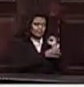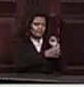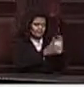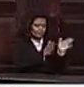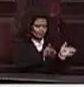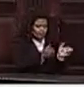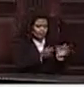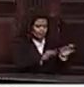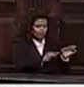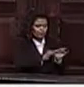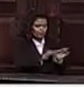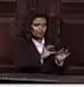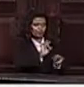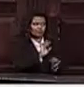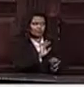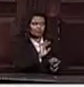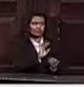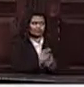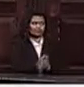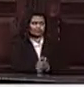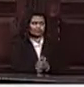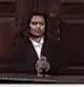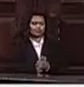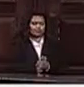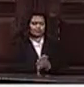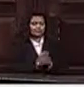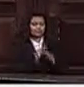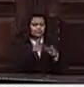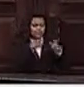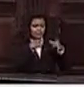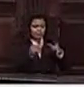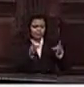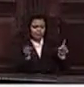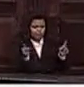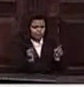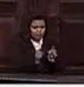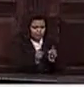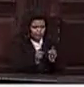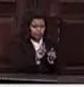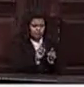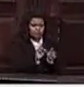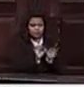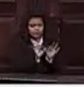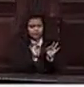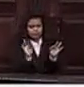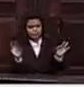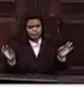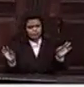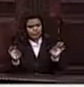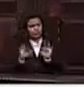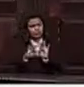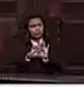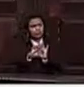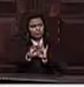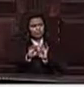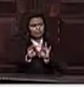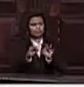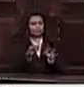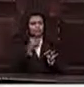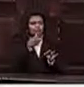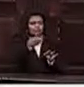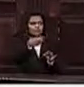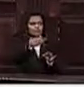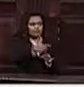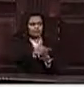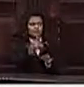comporta 23 quilômetros. Ou seja, se nós concentrarmos todas essas áreas juntas, nós vamos ter